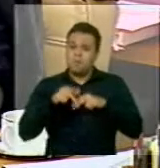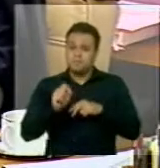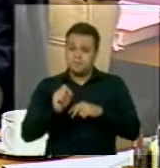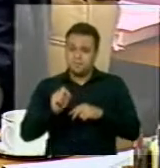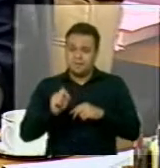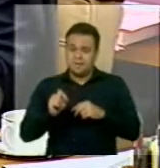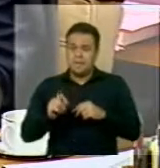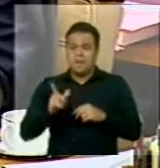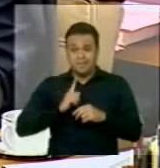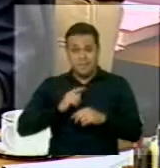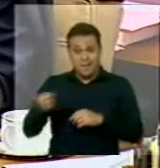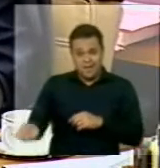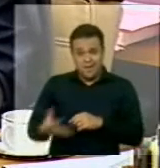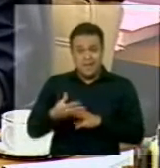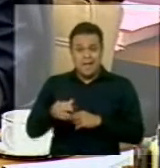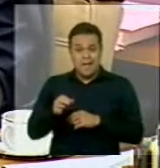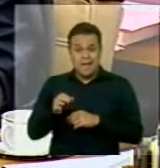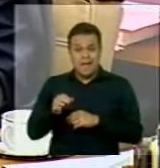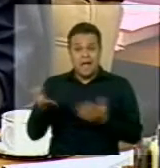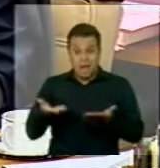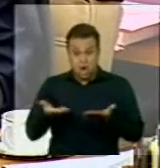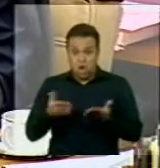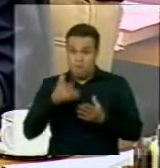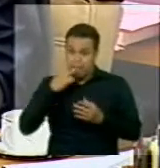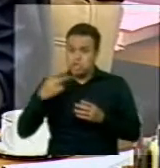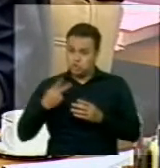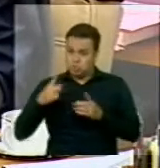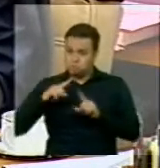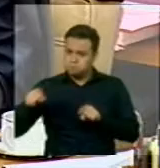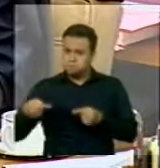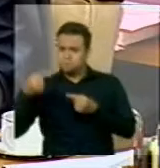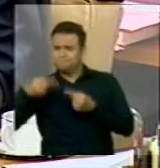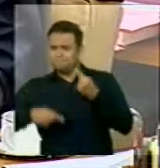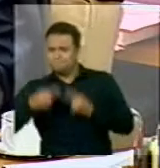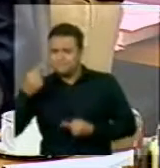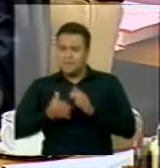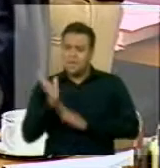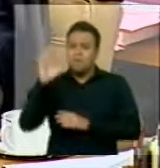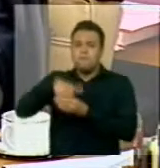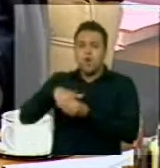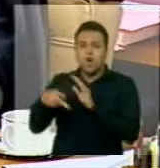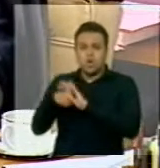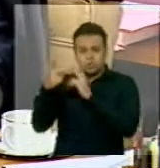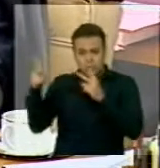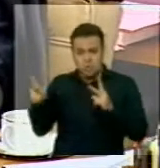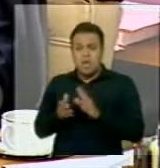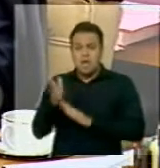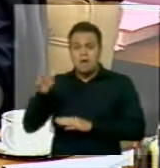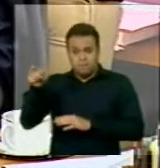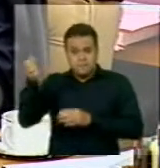eventual divergência, se é que me permito entender do voto de Vossa Excelência, é que Vossa Excelência